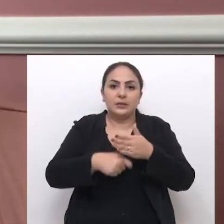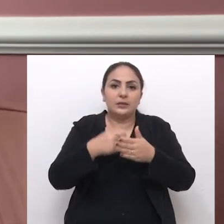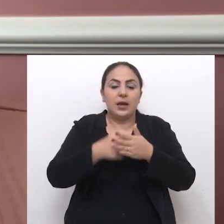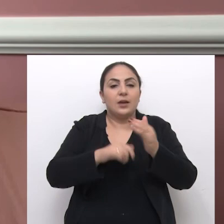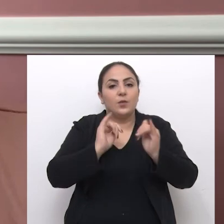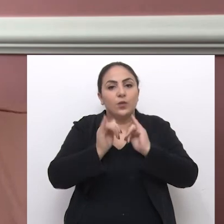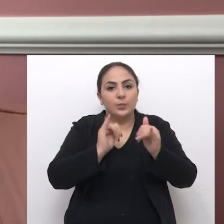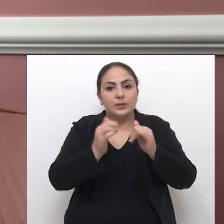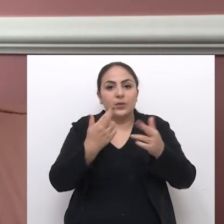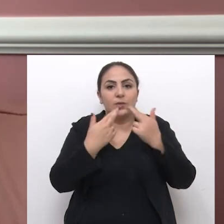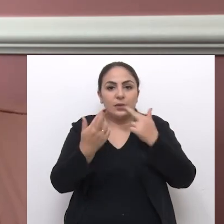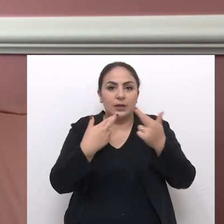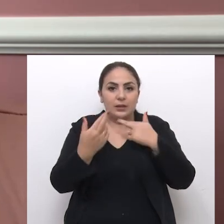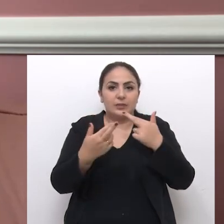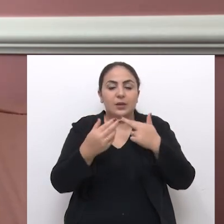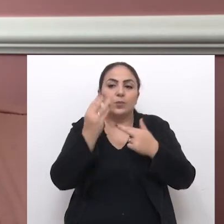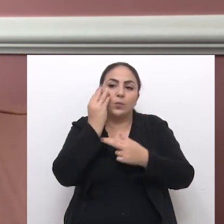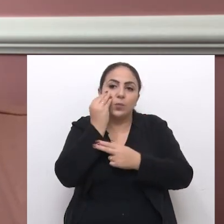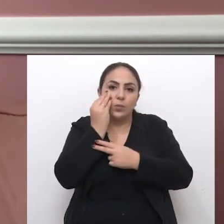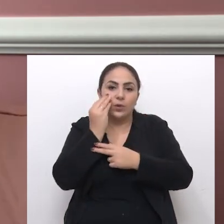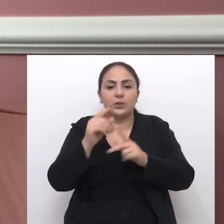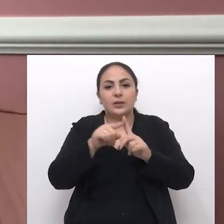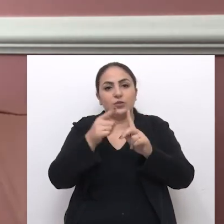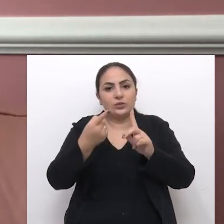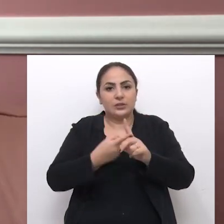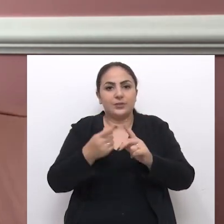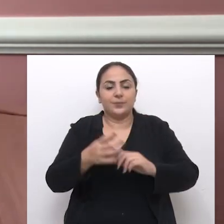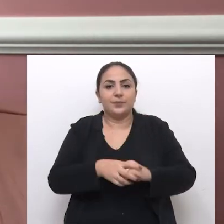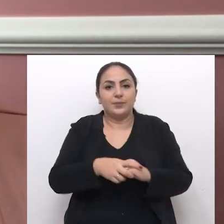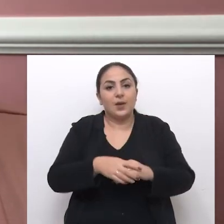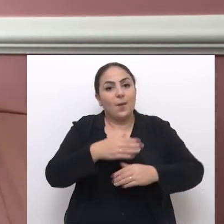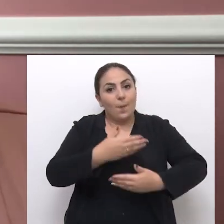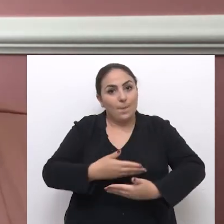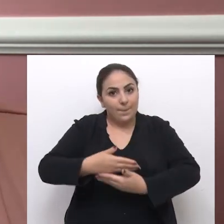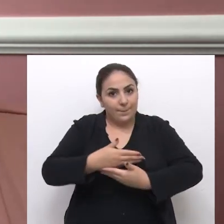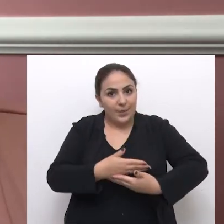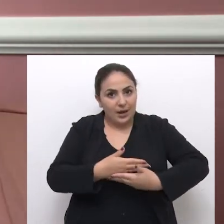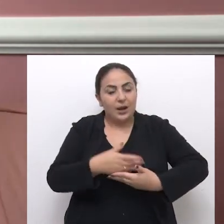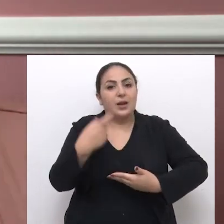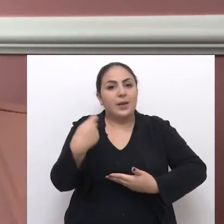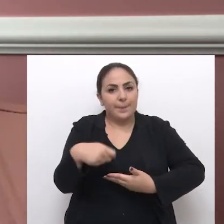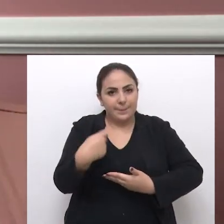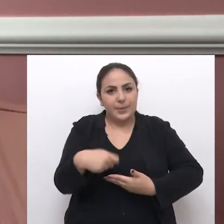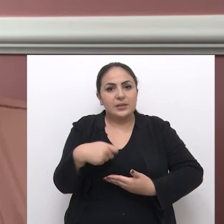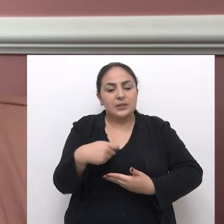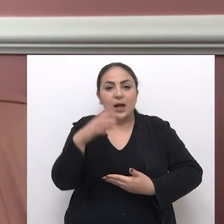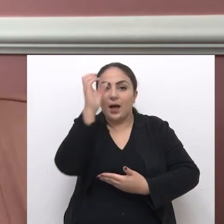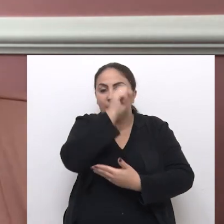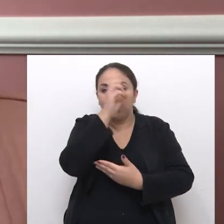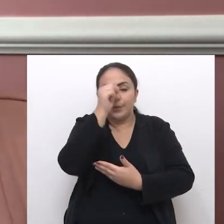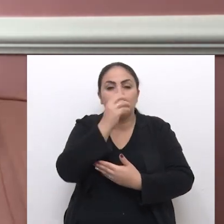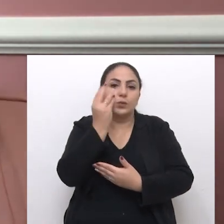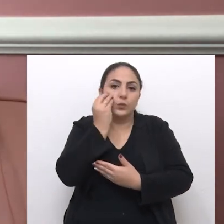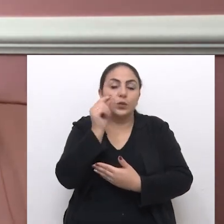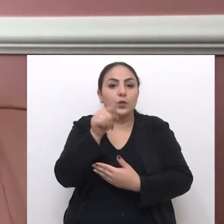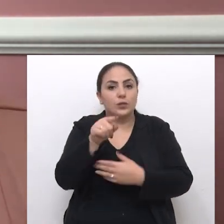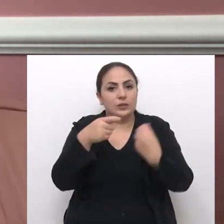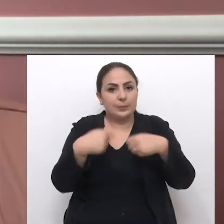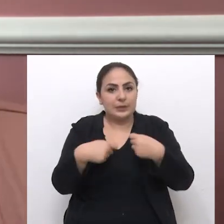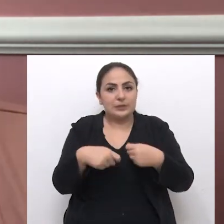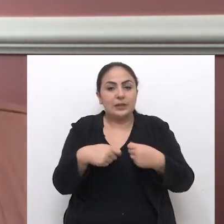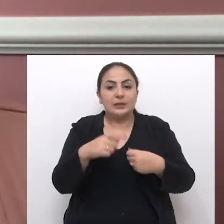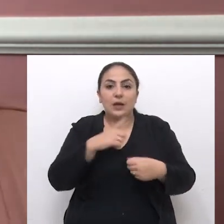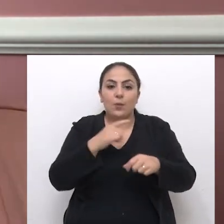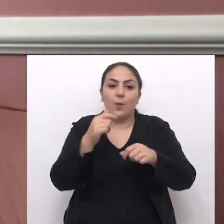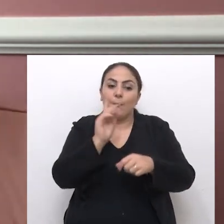essa: busque informação a respeito de amamentação ainda na gestação. O bebê, ele vai precisar aprender a mamar e